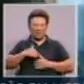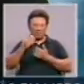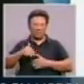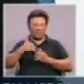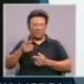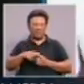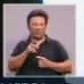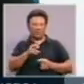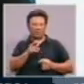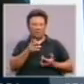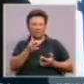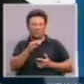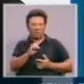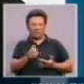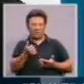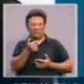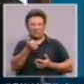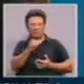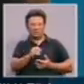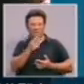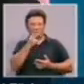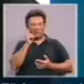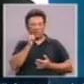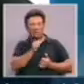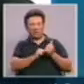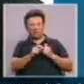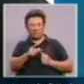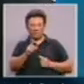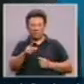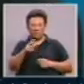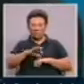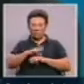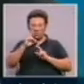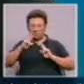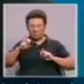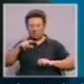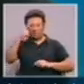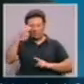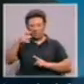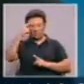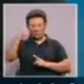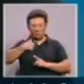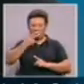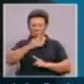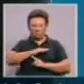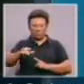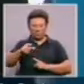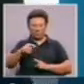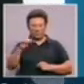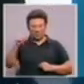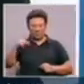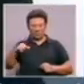30 os quarenta ou cinquenta cigarros não fumados não foi diagnosticada esta doença foi aí então que pensou vou deixar de fumar mesmo